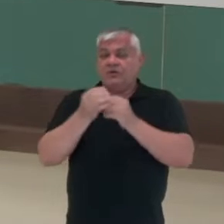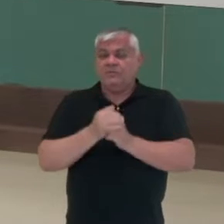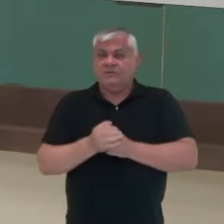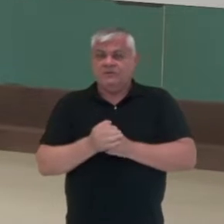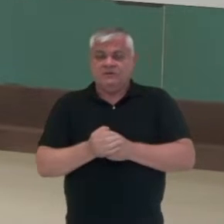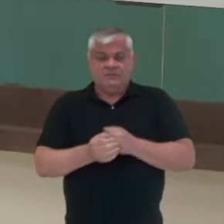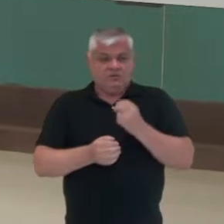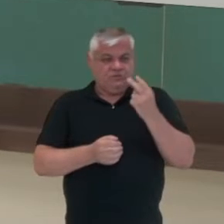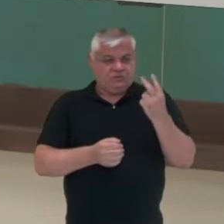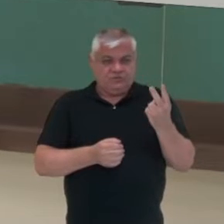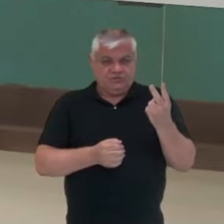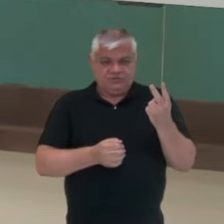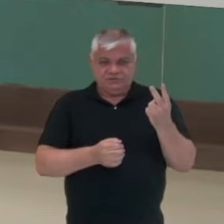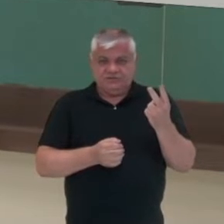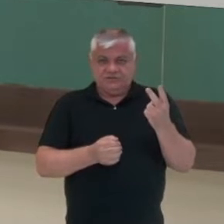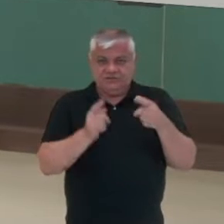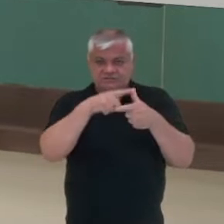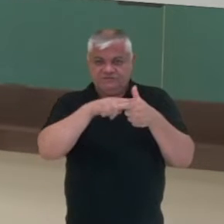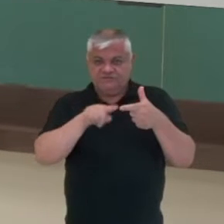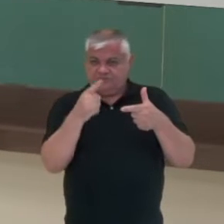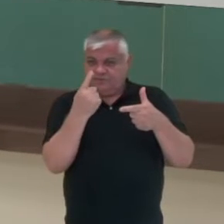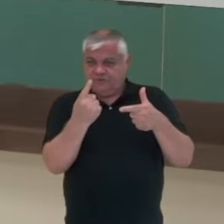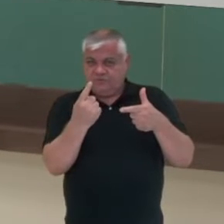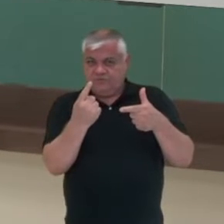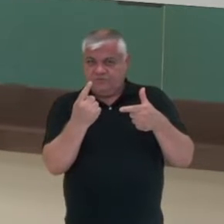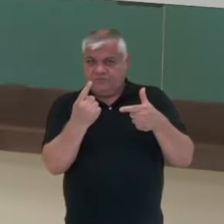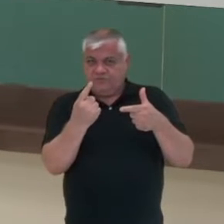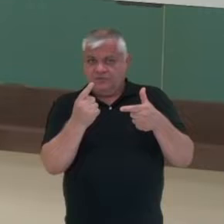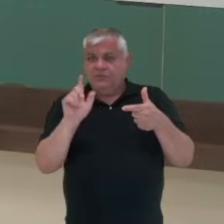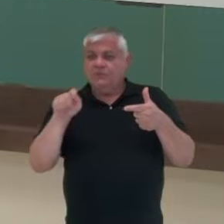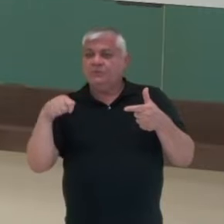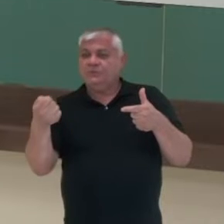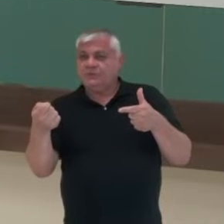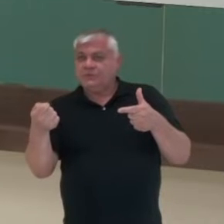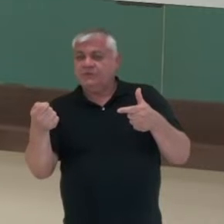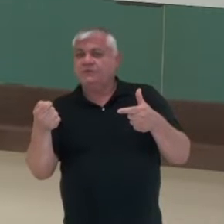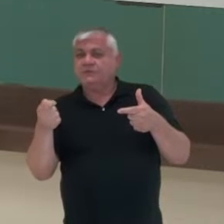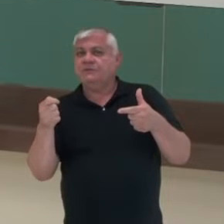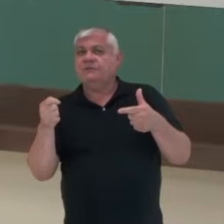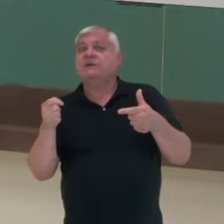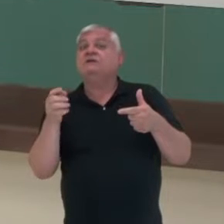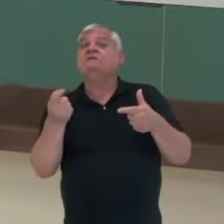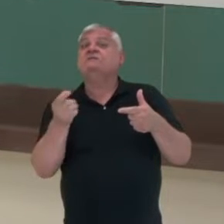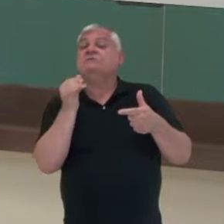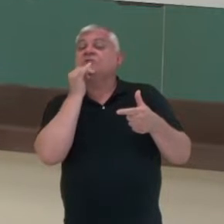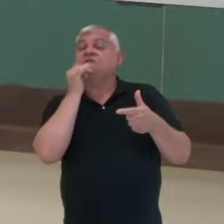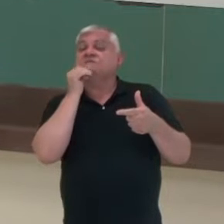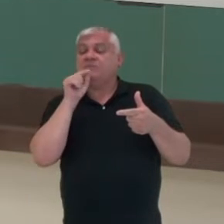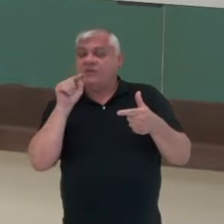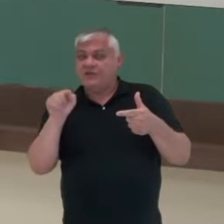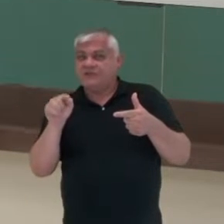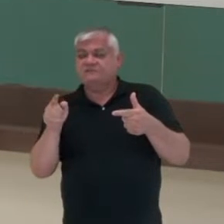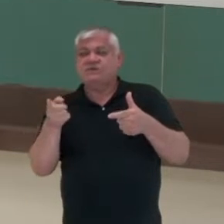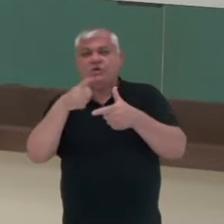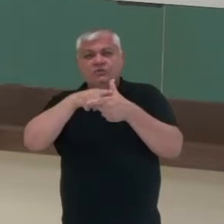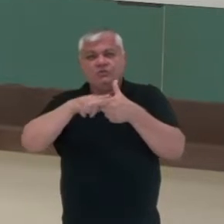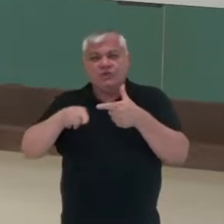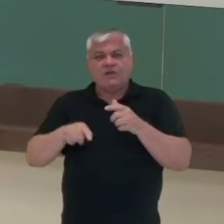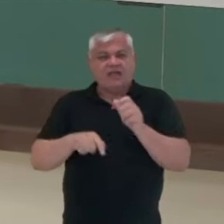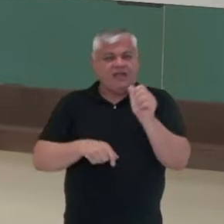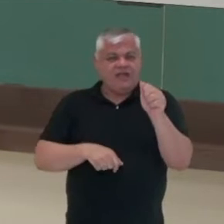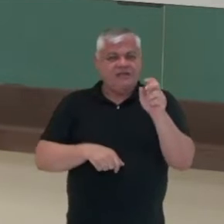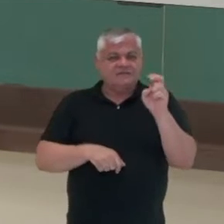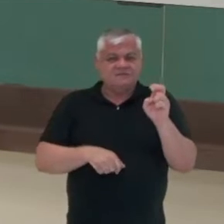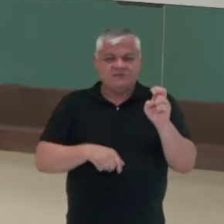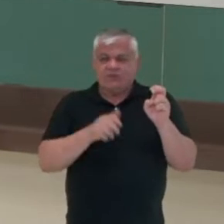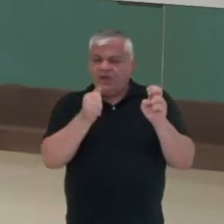pegar A2 e dividir por A1, dá um determinado quociente. Se eu fizer a divisão de A5 por A4, dá